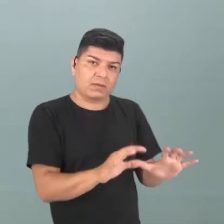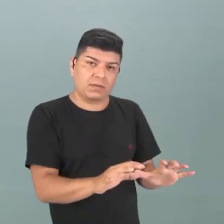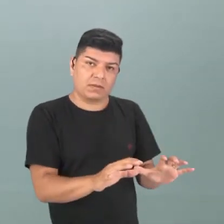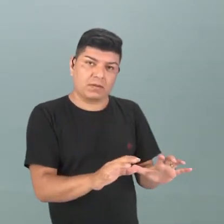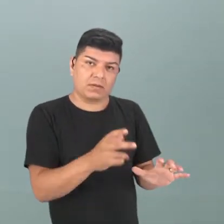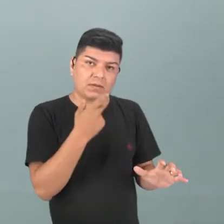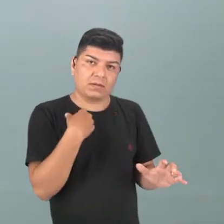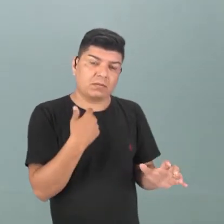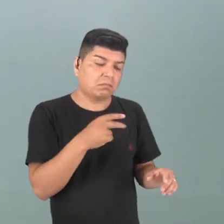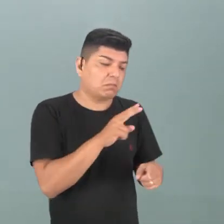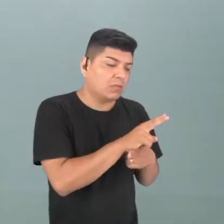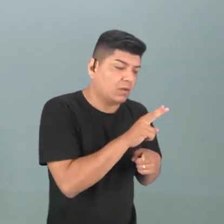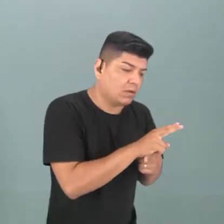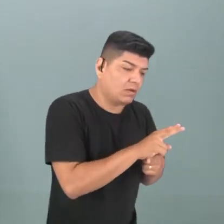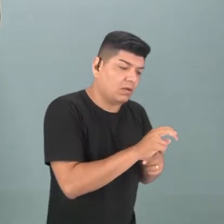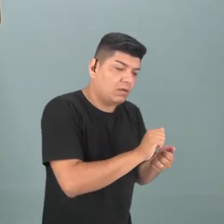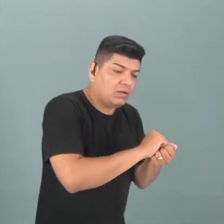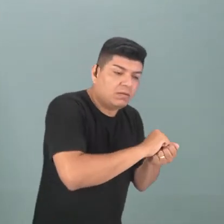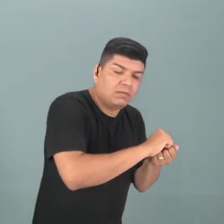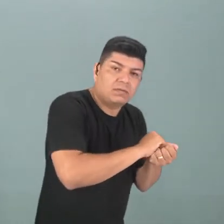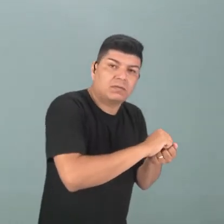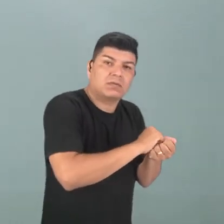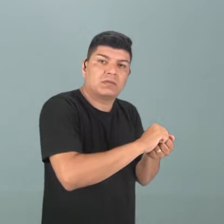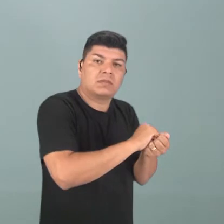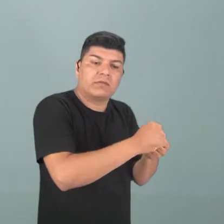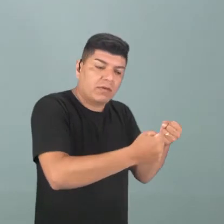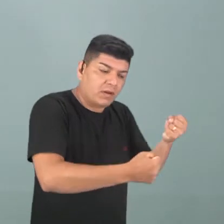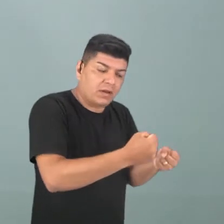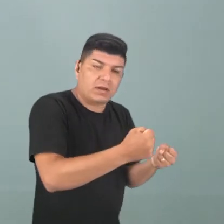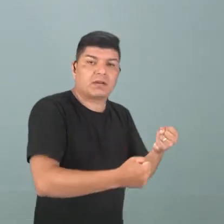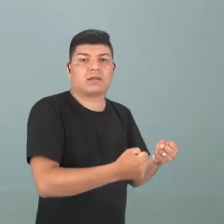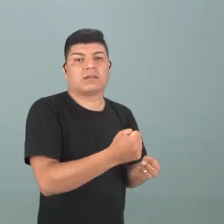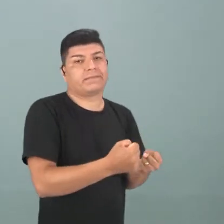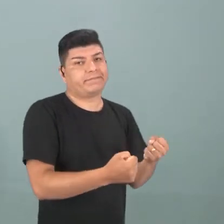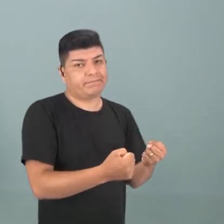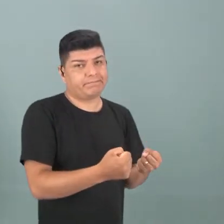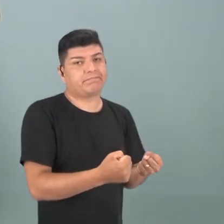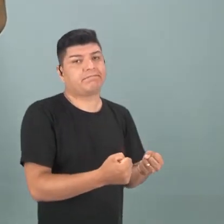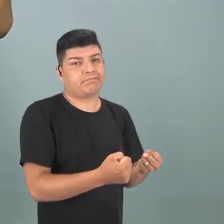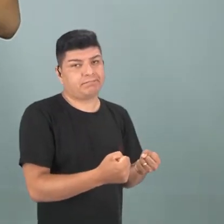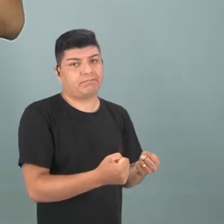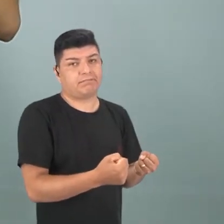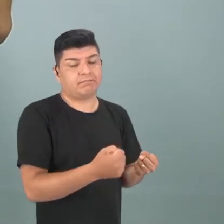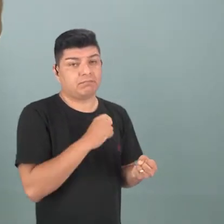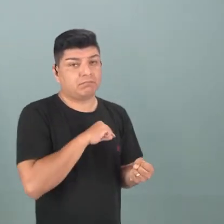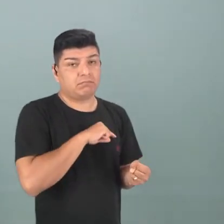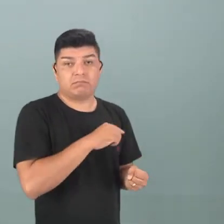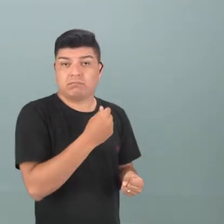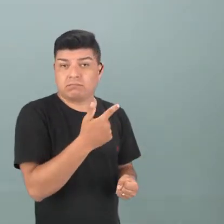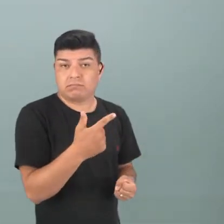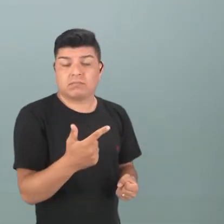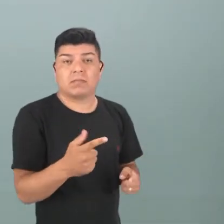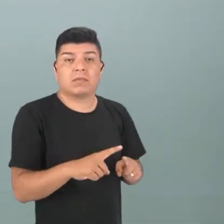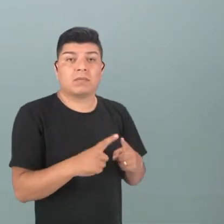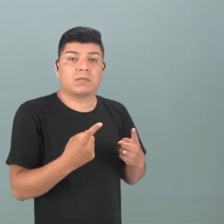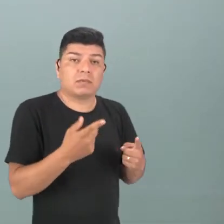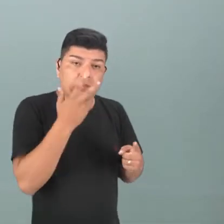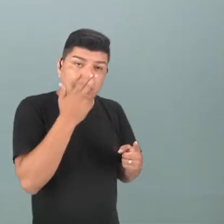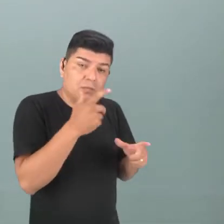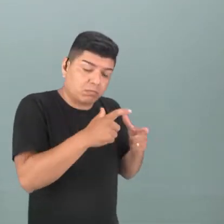ser flanelinhas, vão ser cuidadores de carro, e essa urbanização, ela